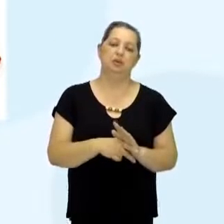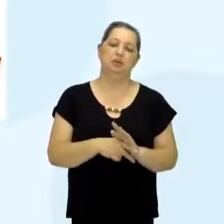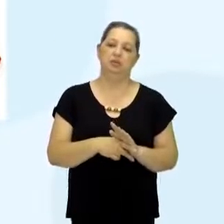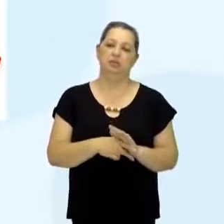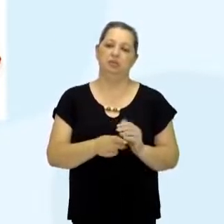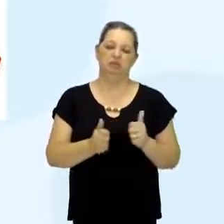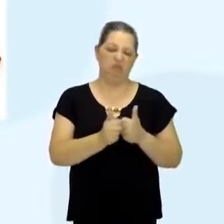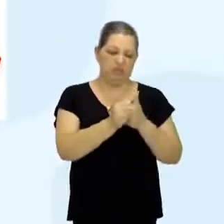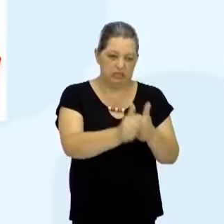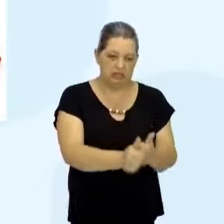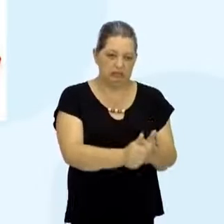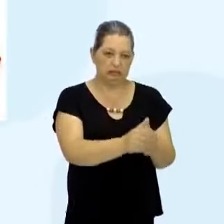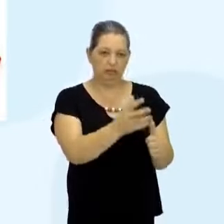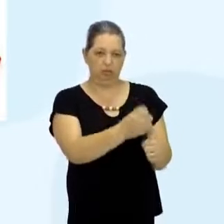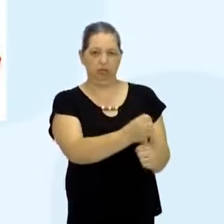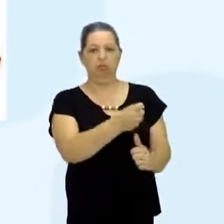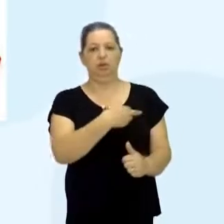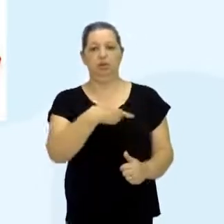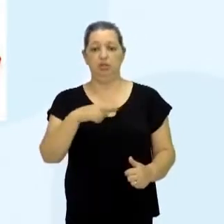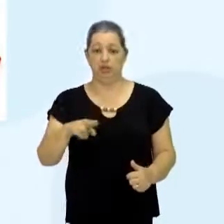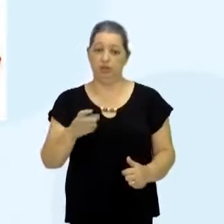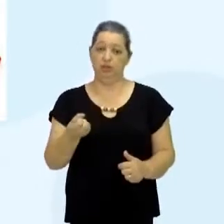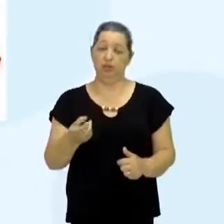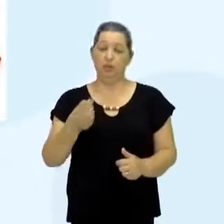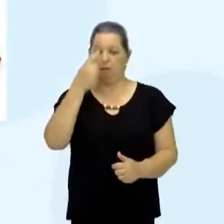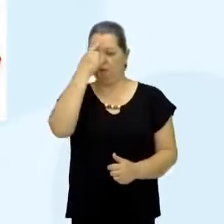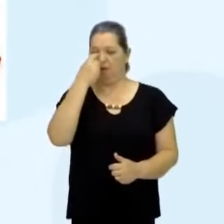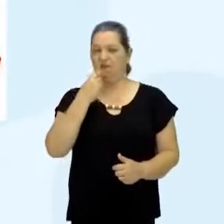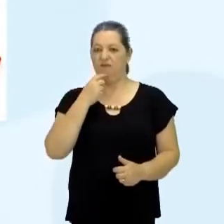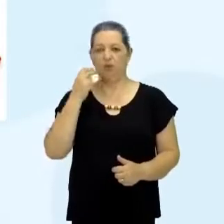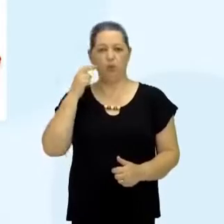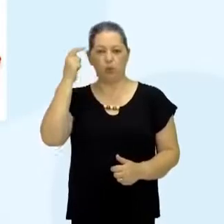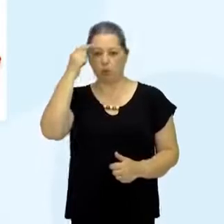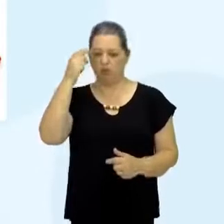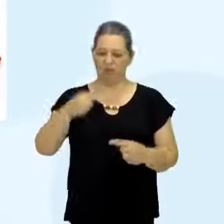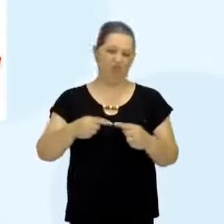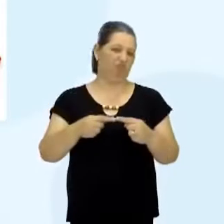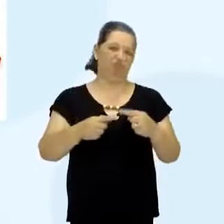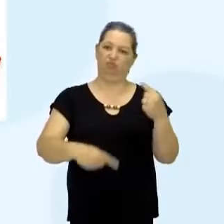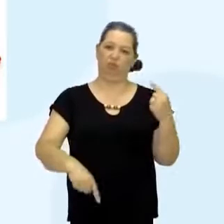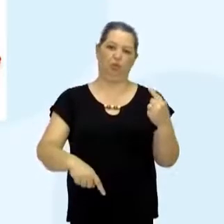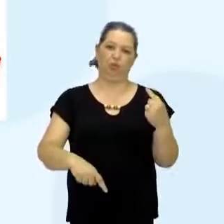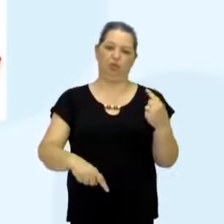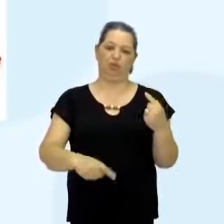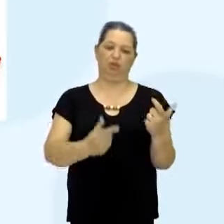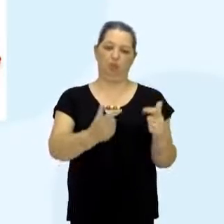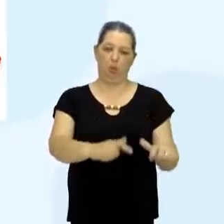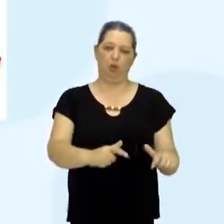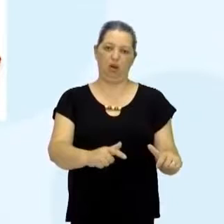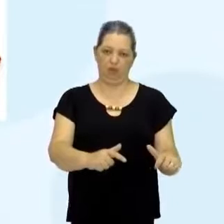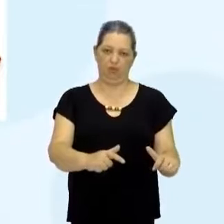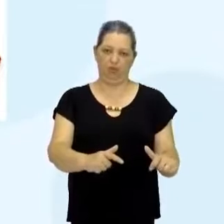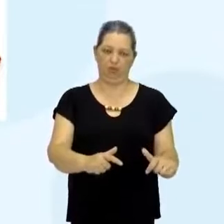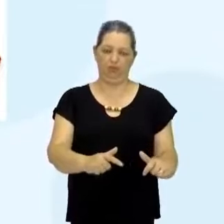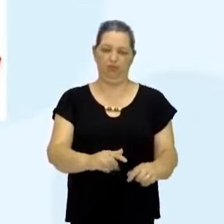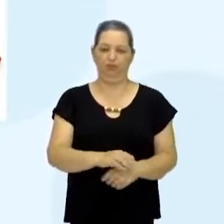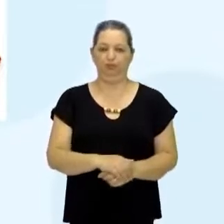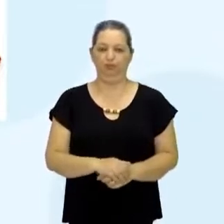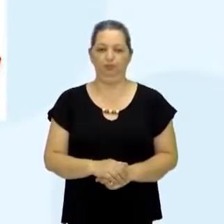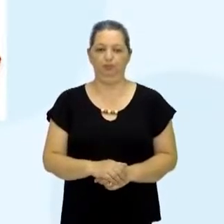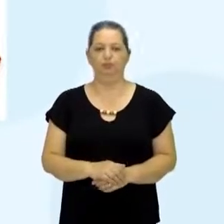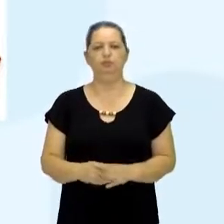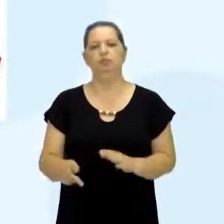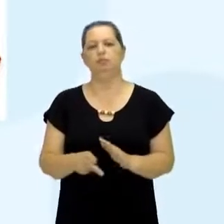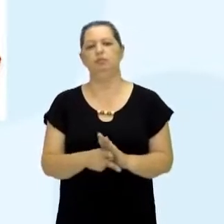perseguição religiosa ou porque tem um perfil cultural que não se adequa ao poder da época. Aqui no caso